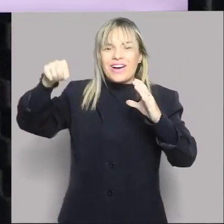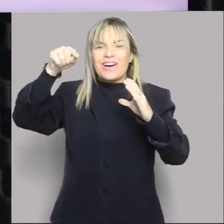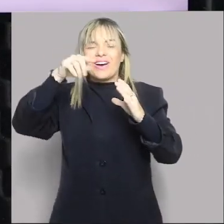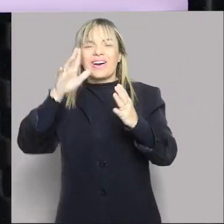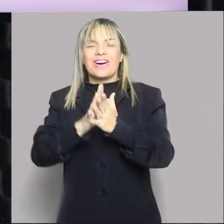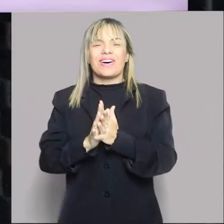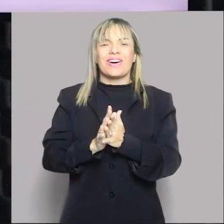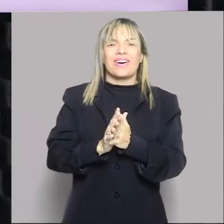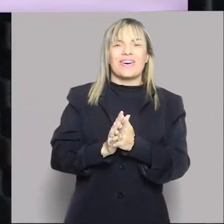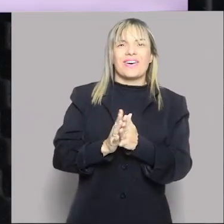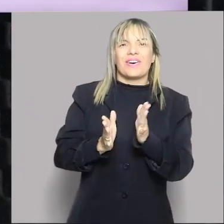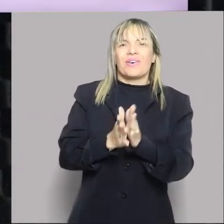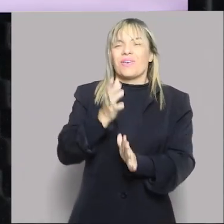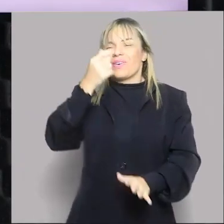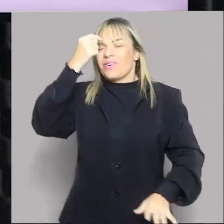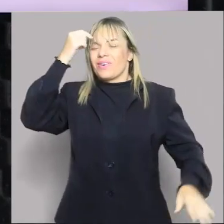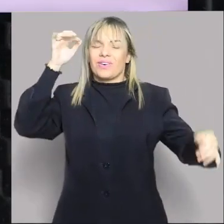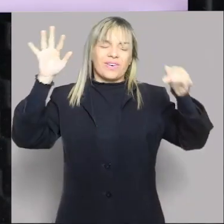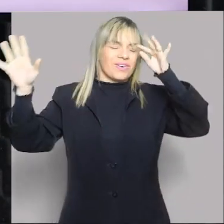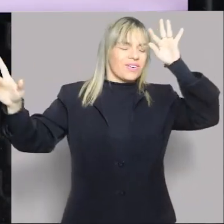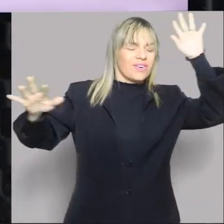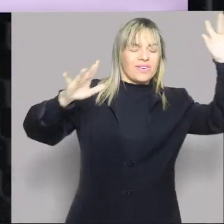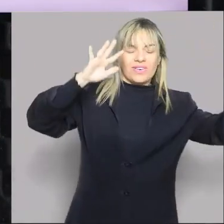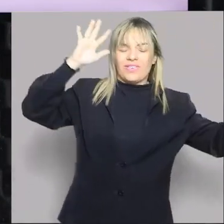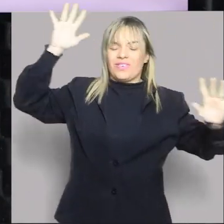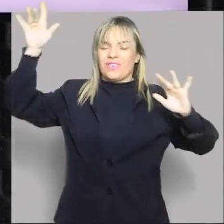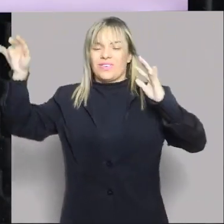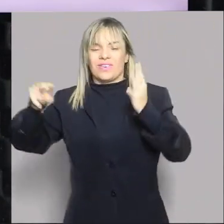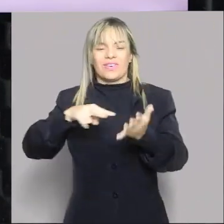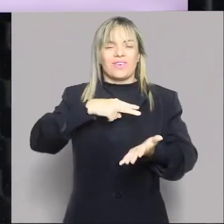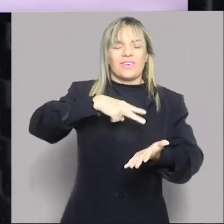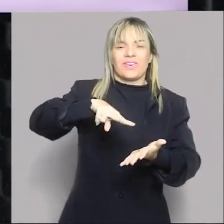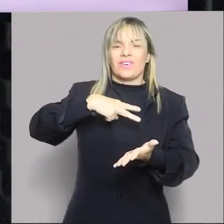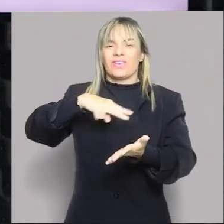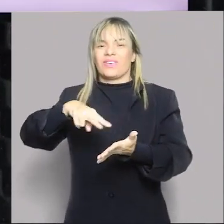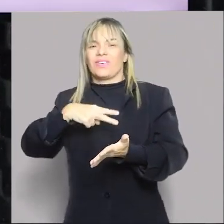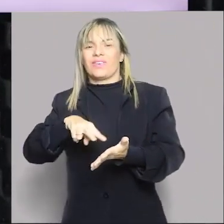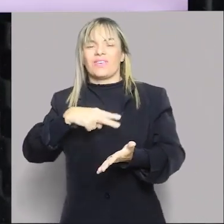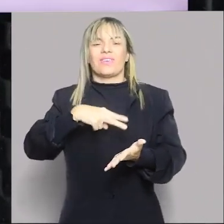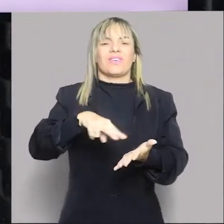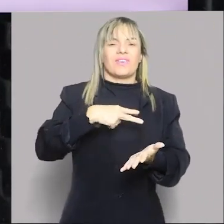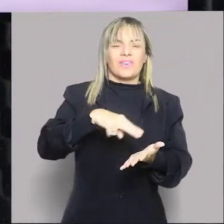assim, tem gente que dança, né, ouvindo música, a pessoa está aqui, ouve a música mentalmente,